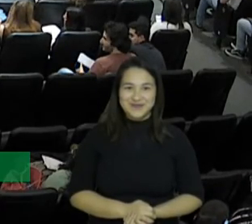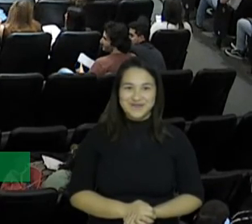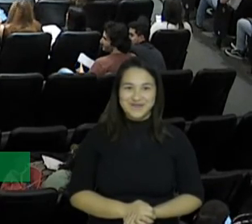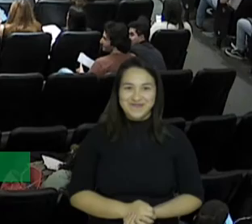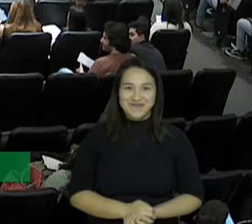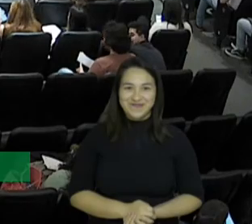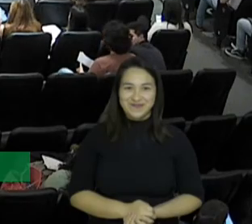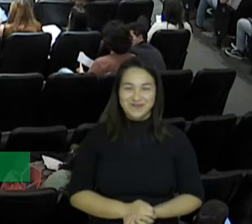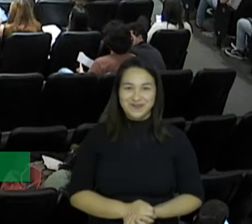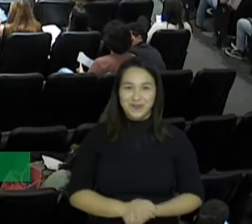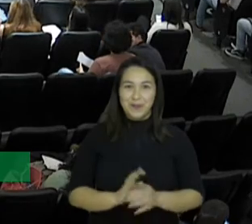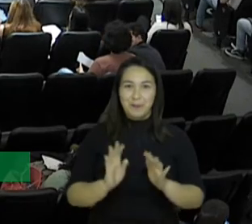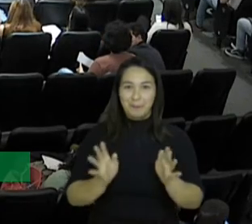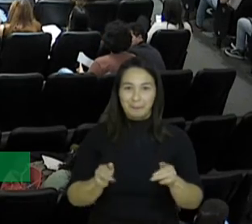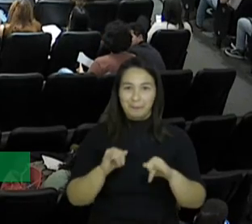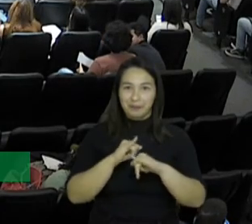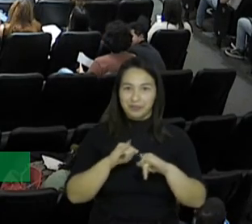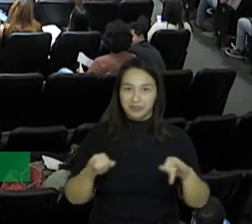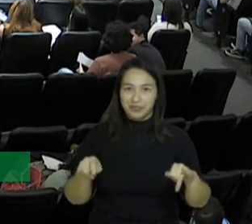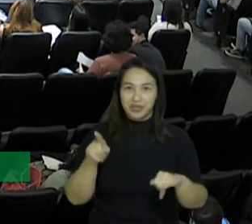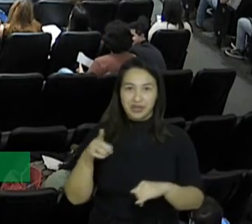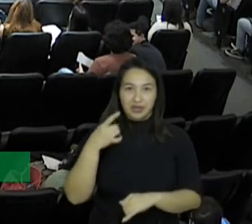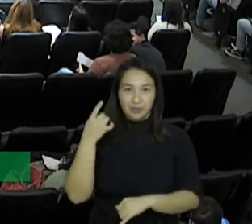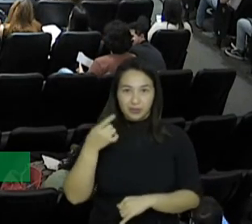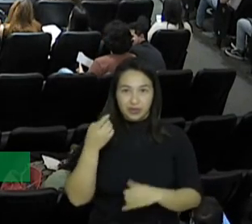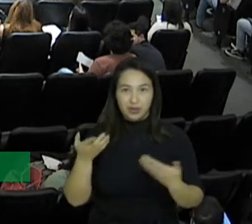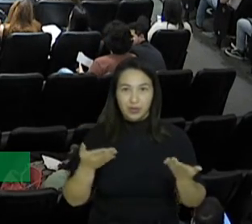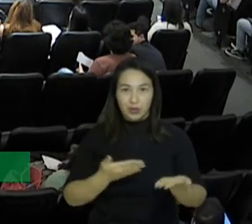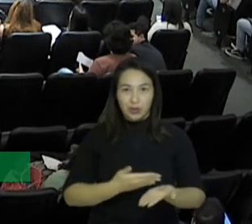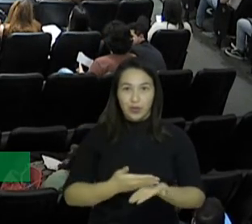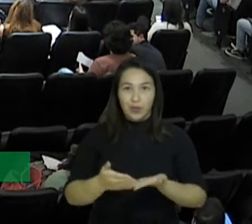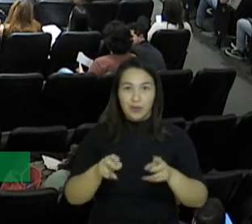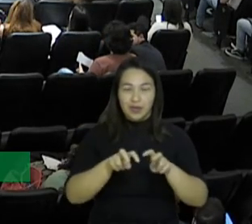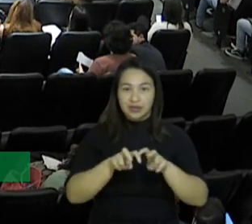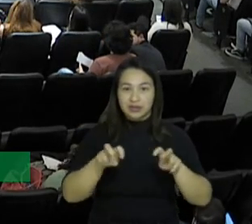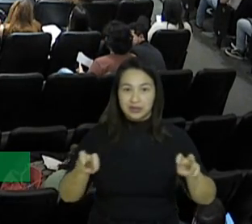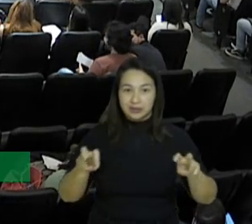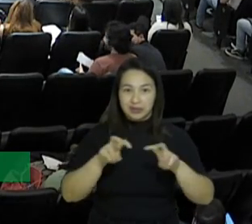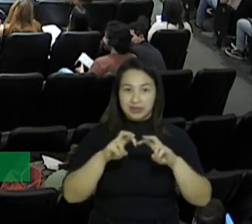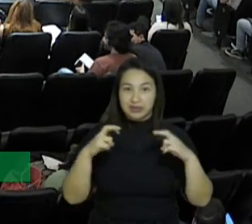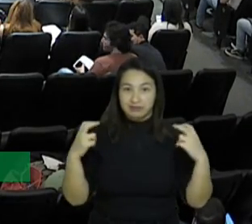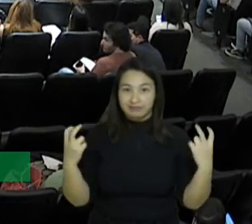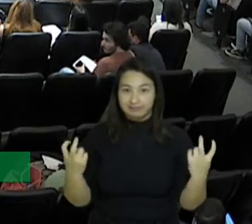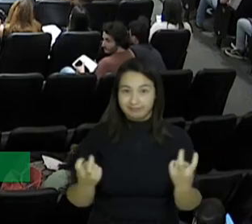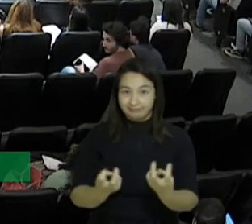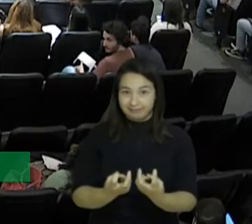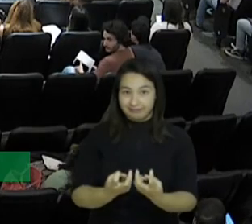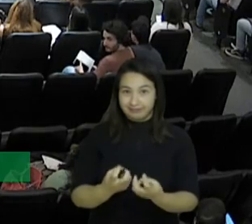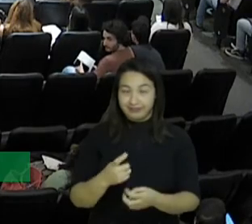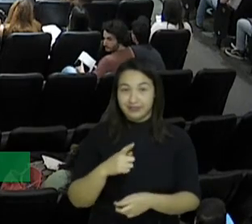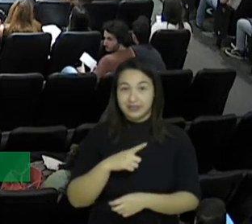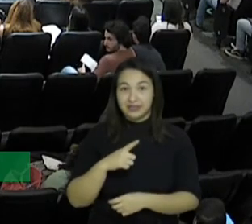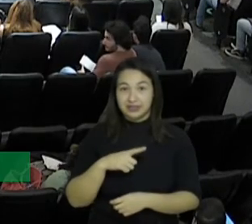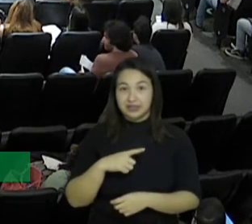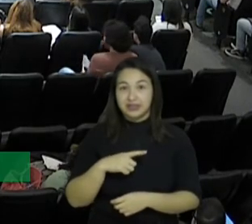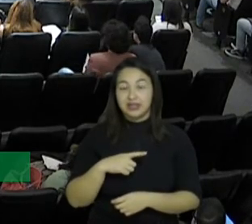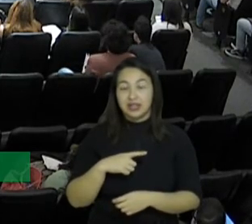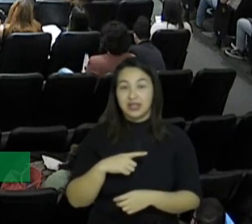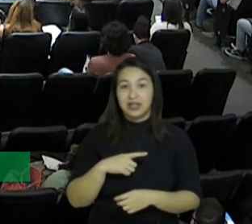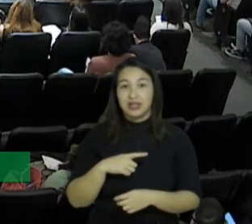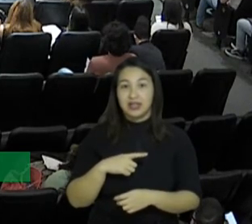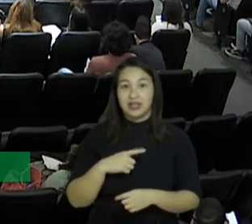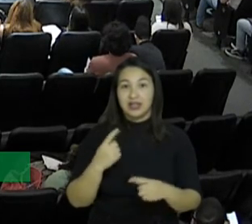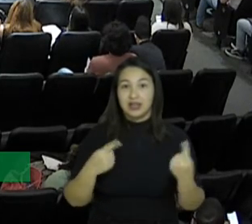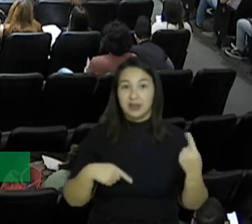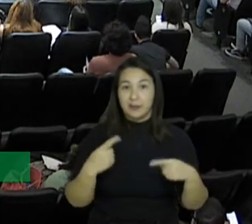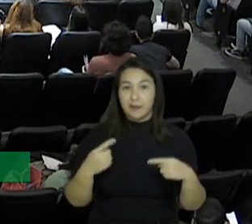como bem informado pelo excelentíssimo Deputado passamos de imediato à nossa próxima mesa Redonda a qual tem o fim de promover o debate Acerca das oportunidades